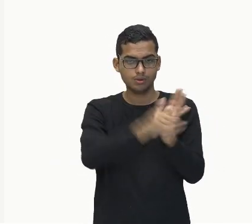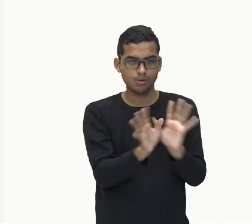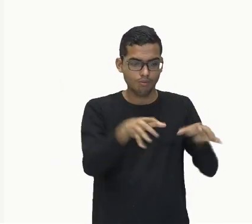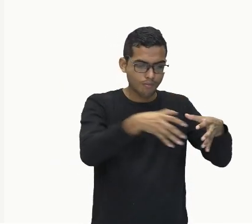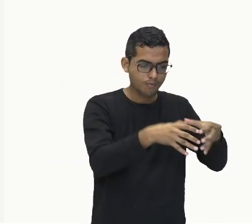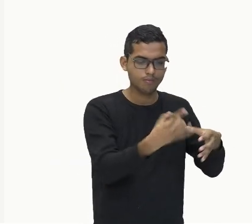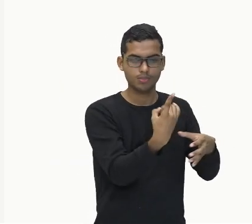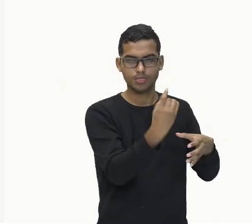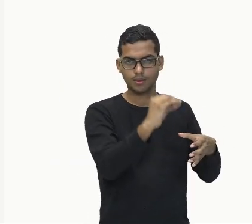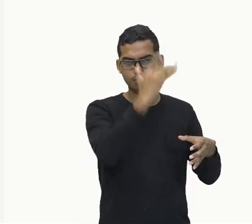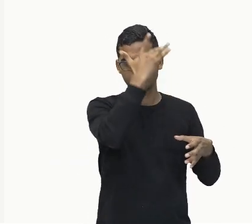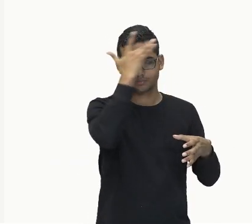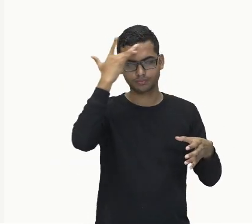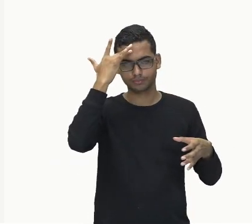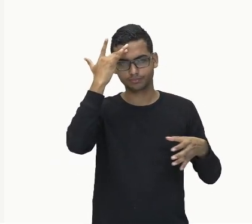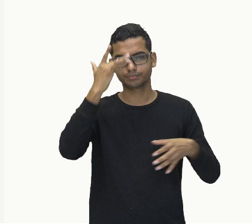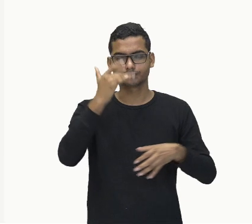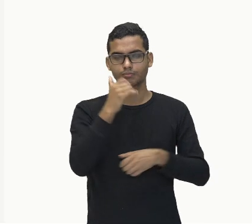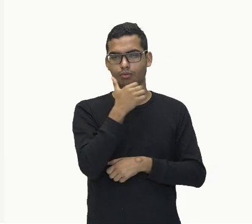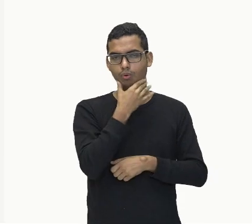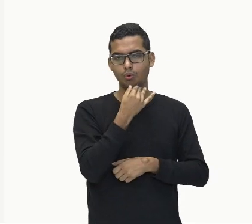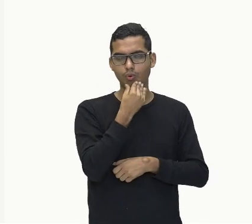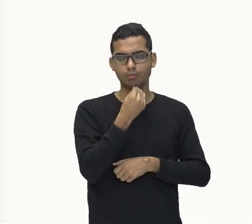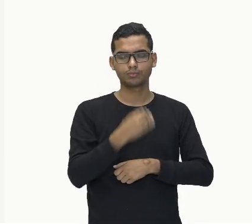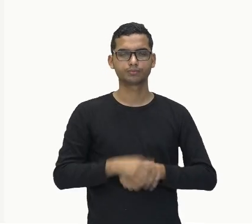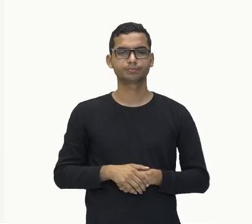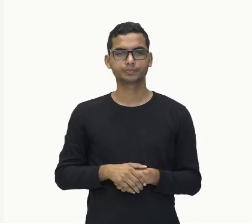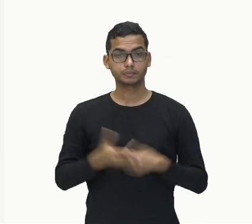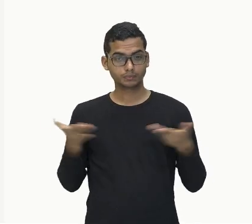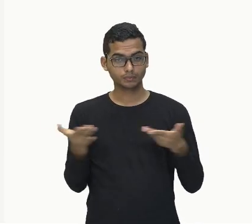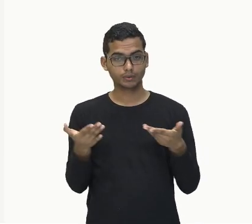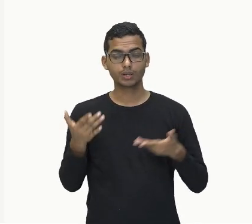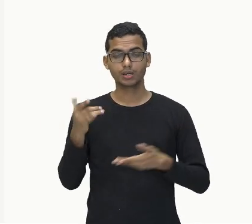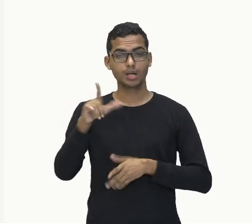do total. Agora, a gente vai fazer a